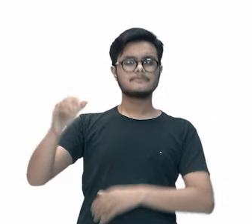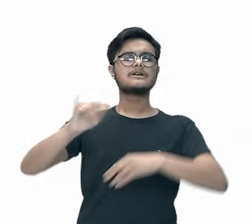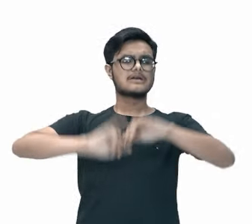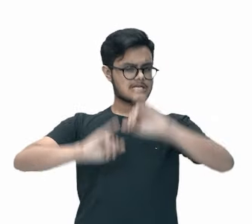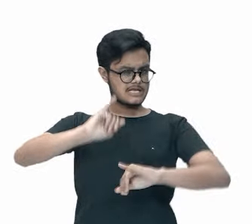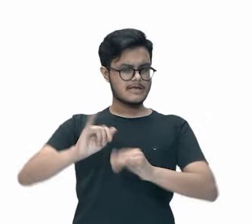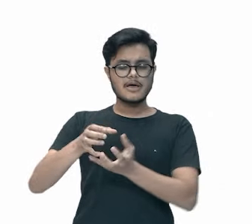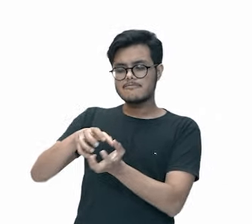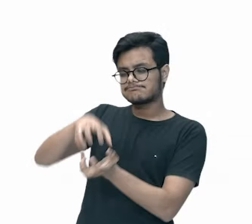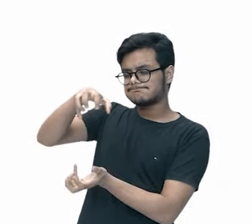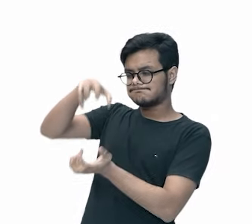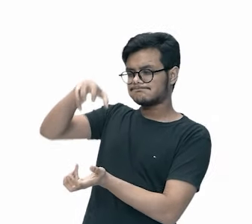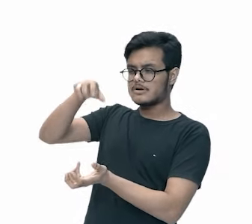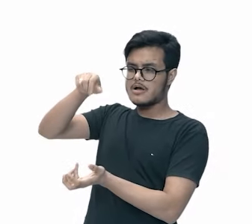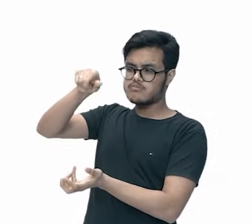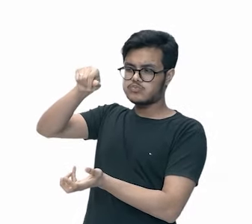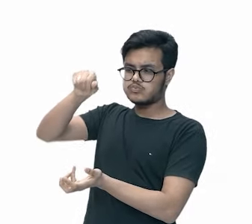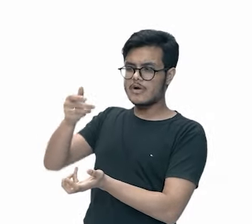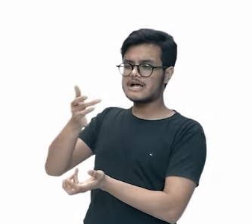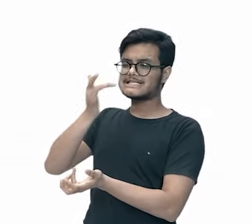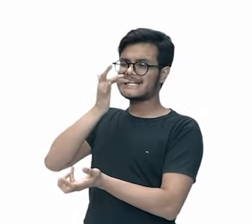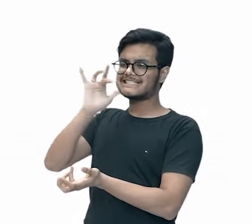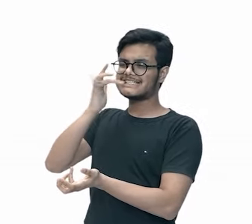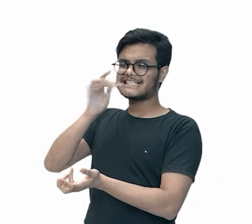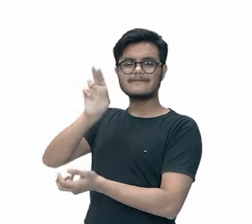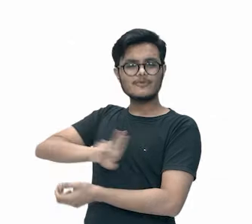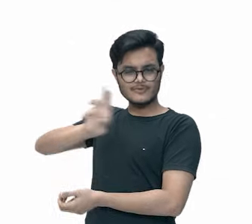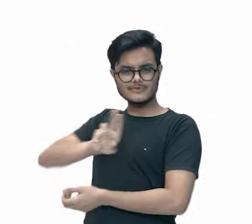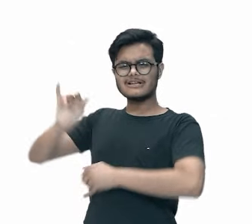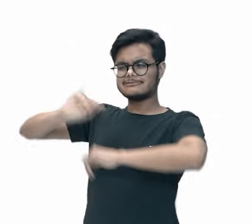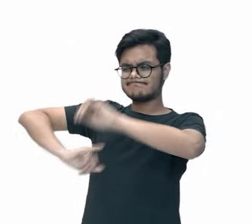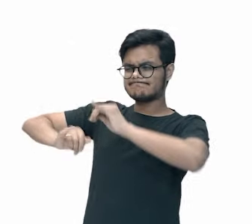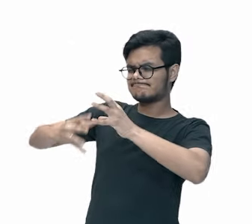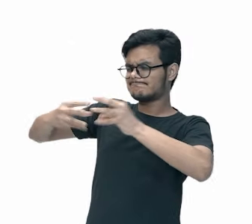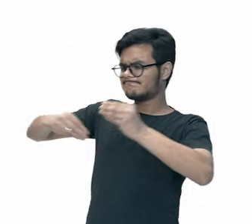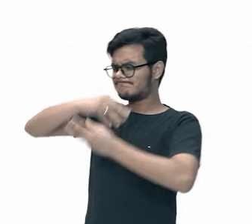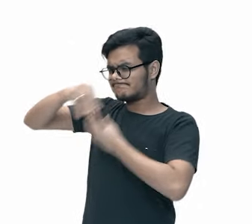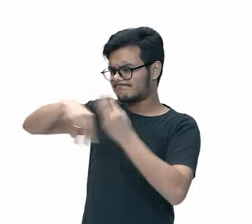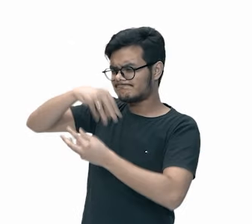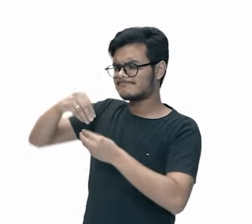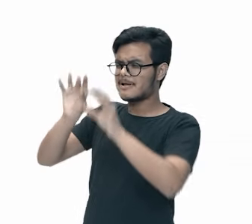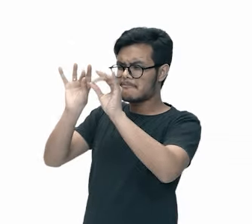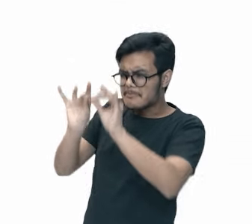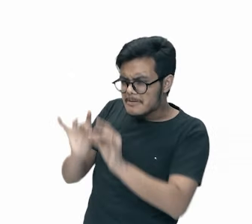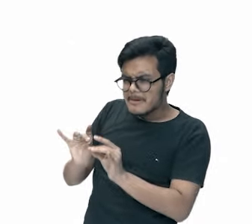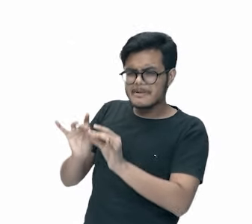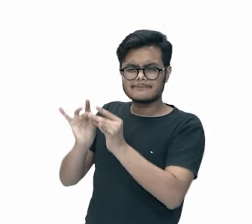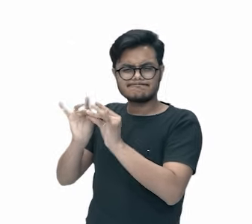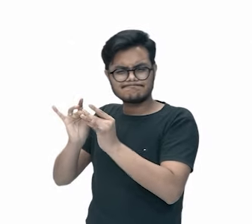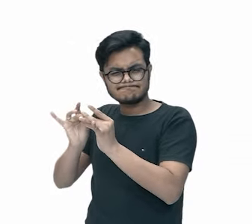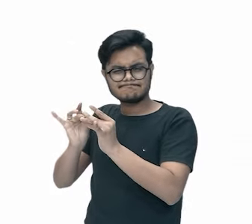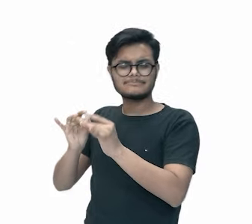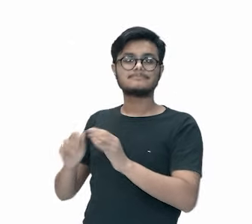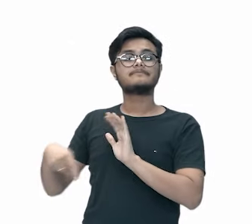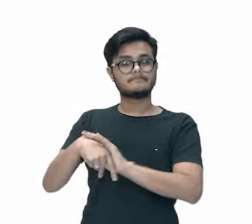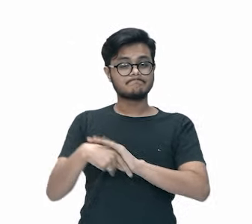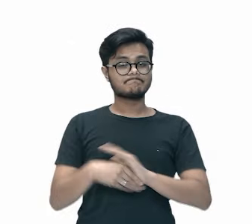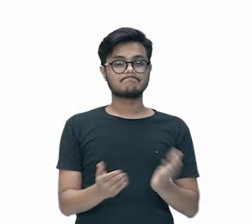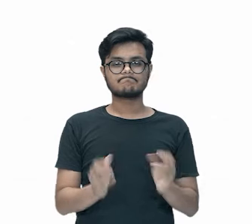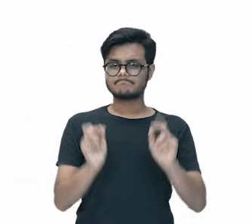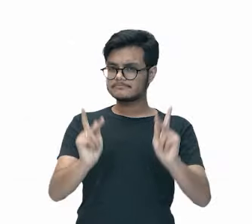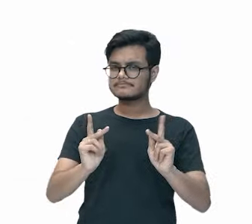são obtidos a partir de reações, né, de processos de síntese também derivados do petróleo, tá? Então,